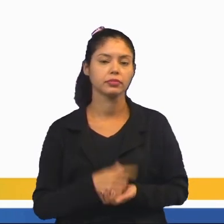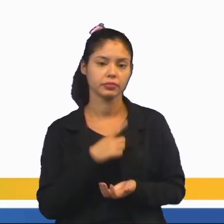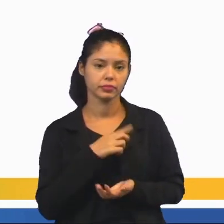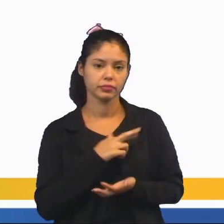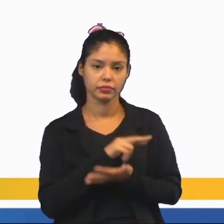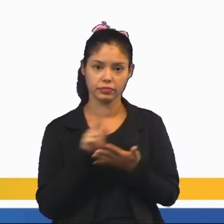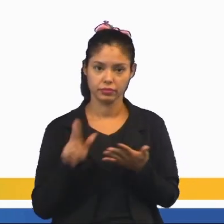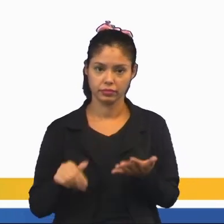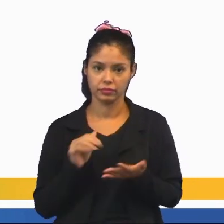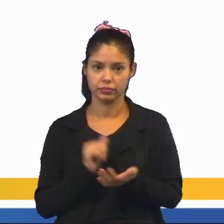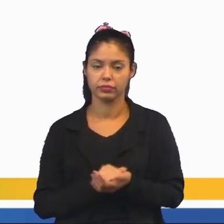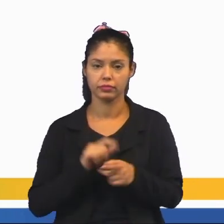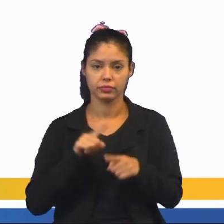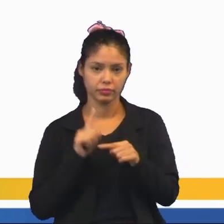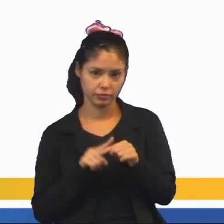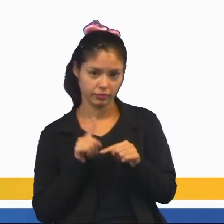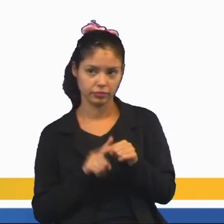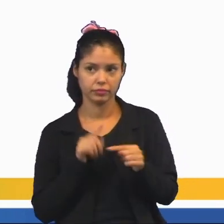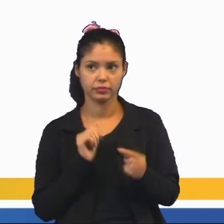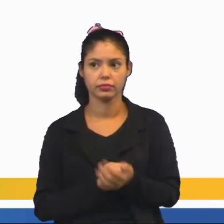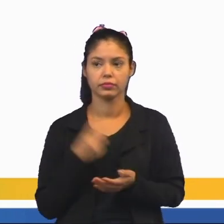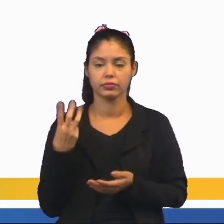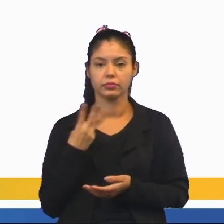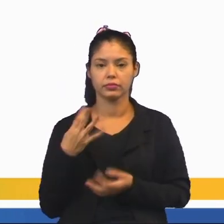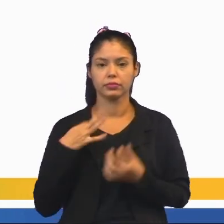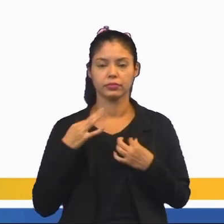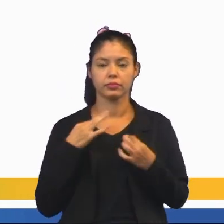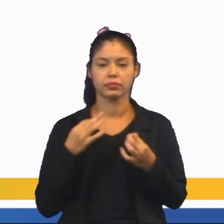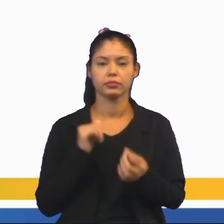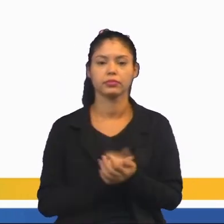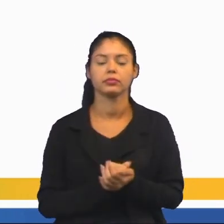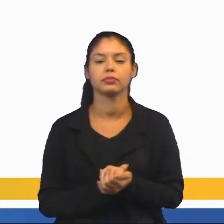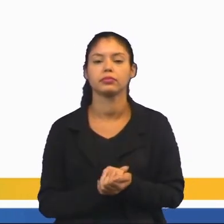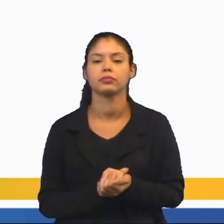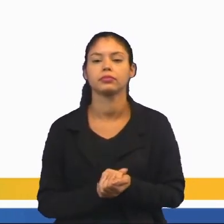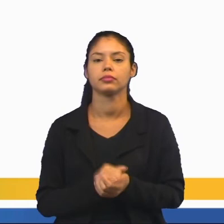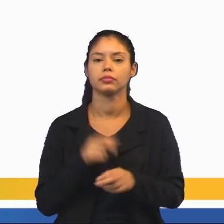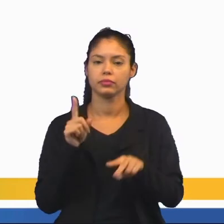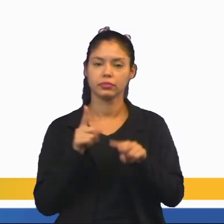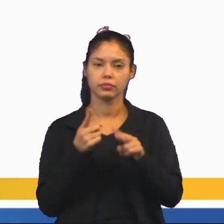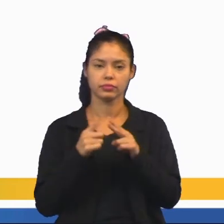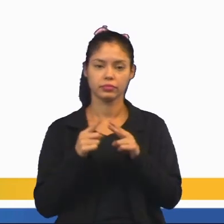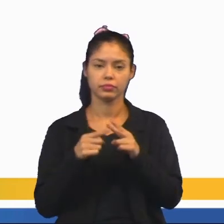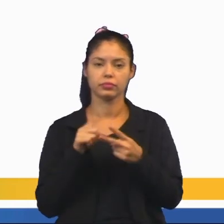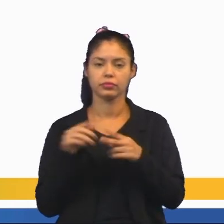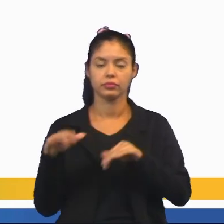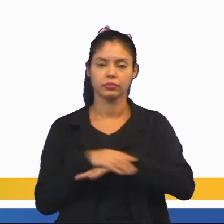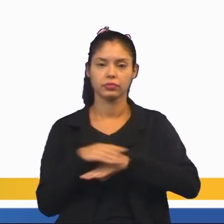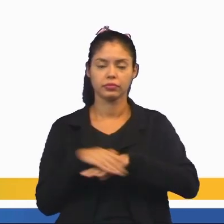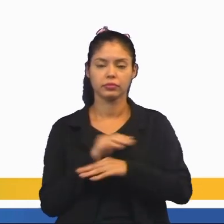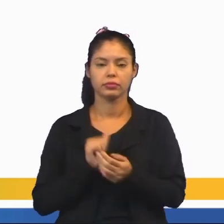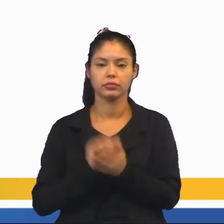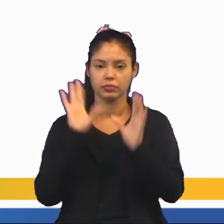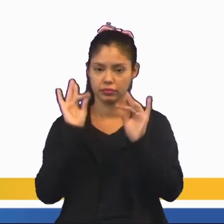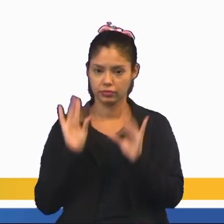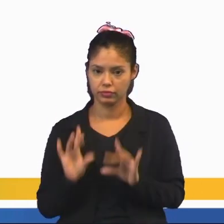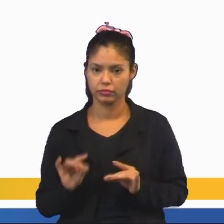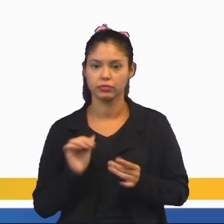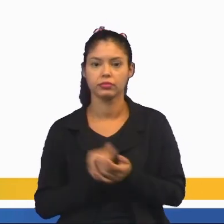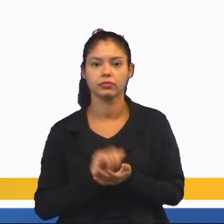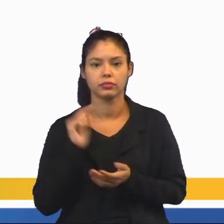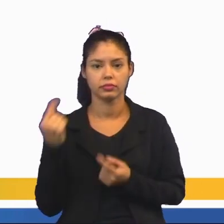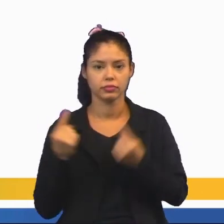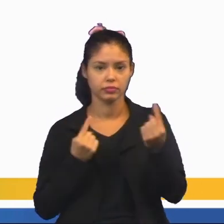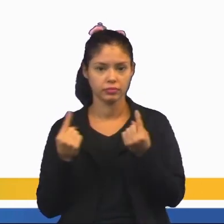aí, várias possibilidades, mais as 3 blusas, mais a calça, mais os 2 sapatos. Cada uma aí